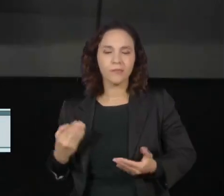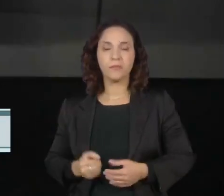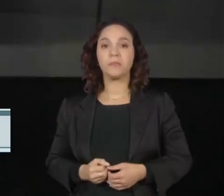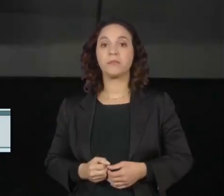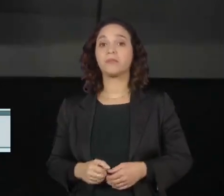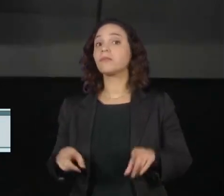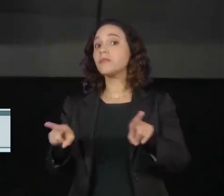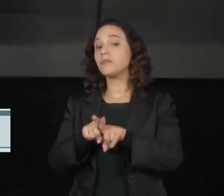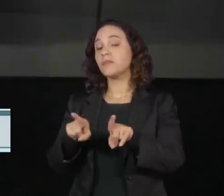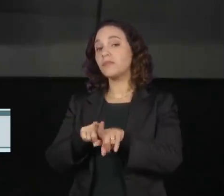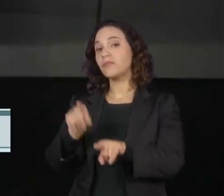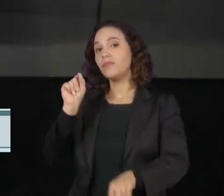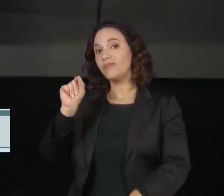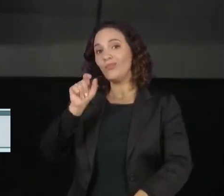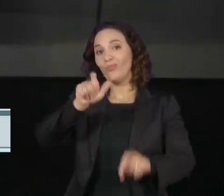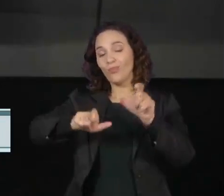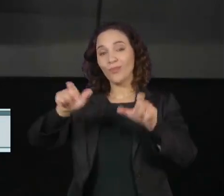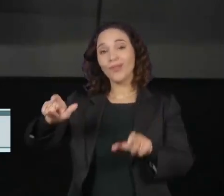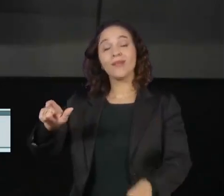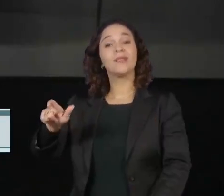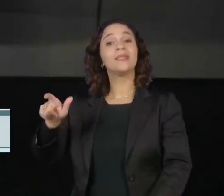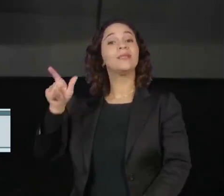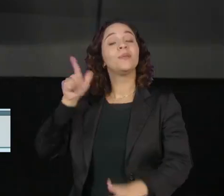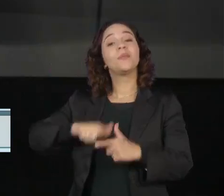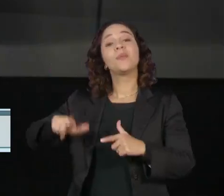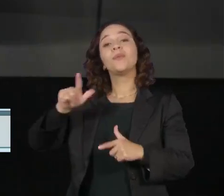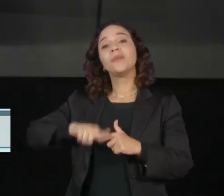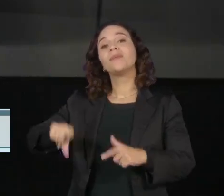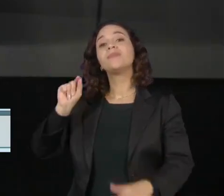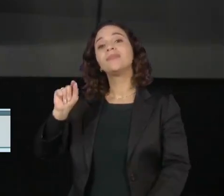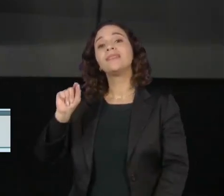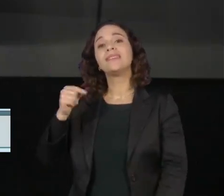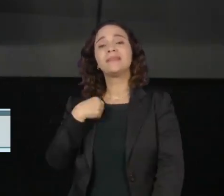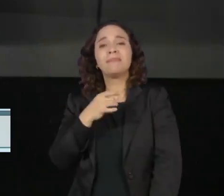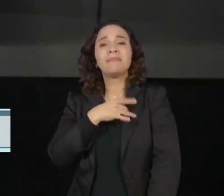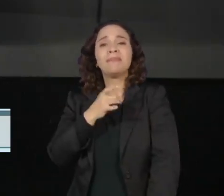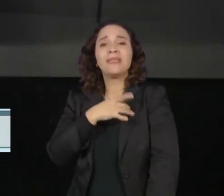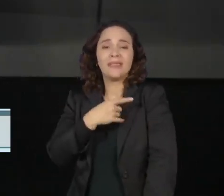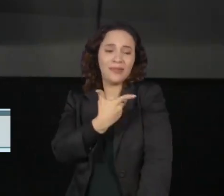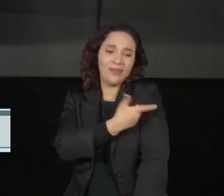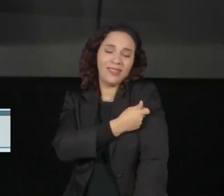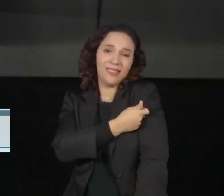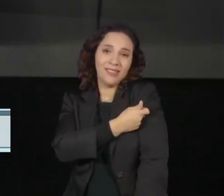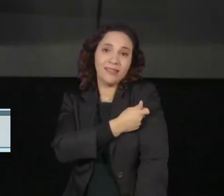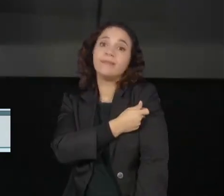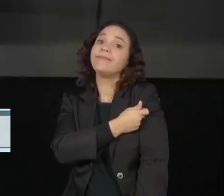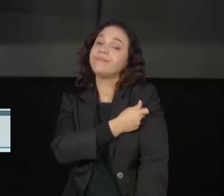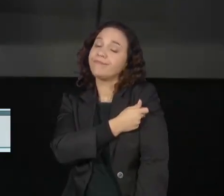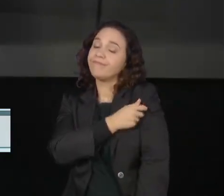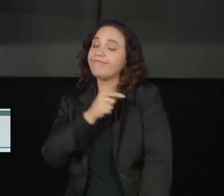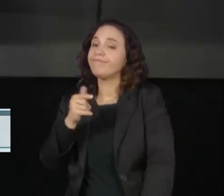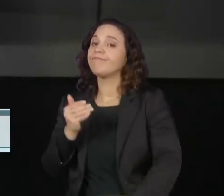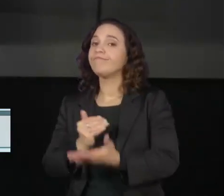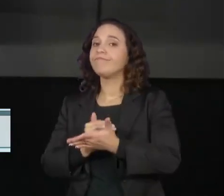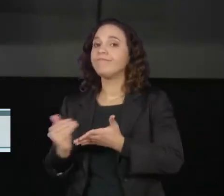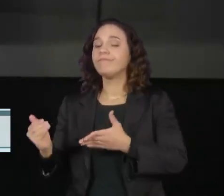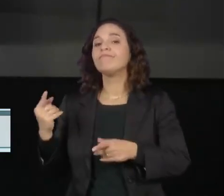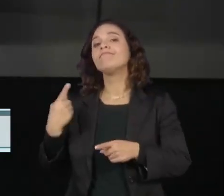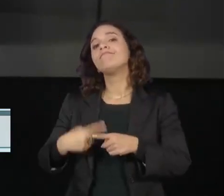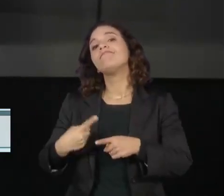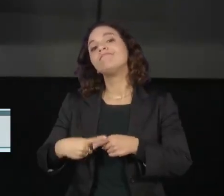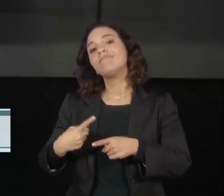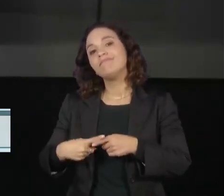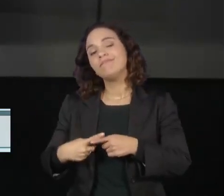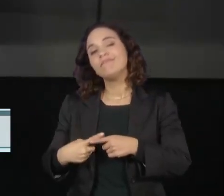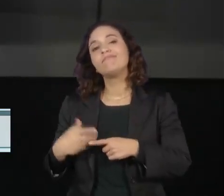o medo da população quanto à vacina. E isso foi desencadeado por causa desse